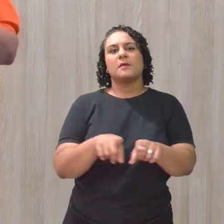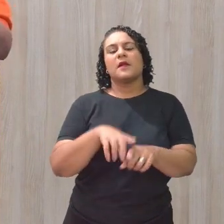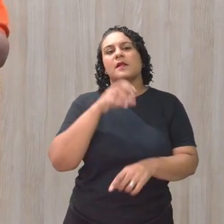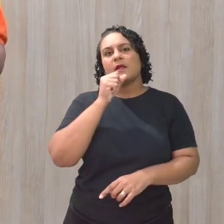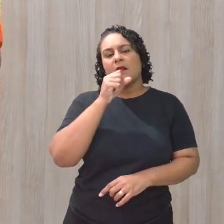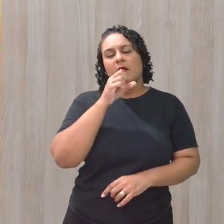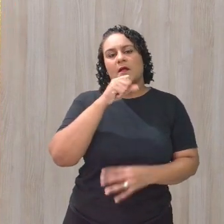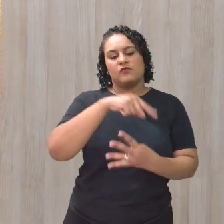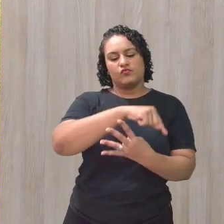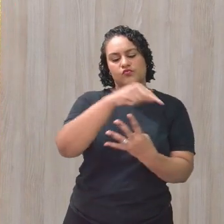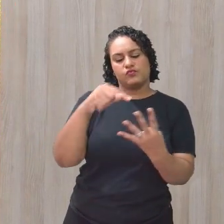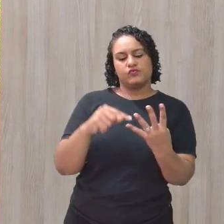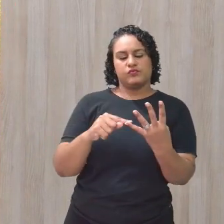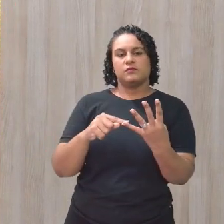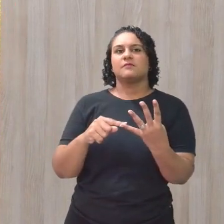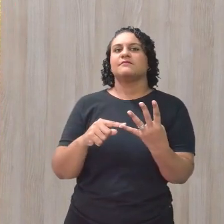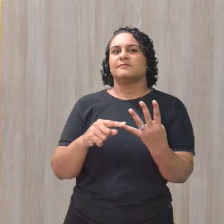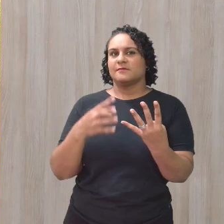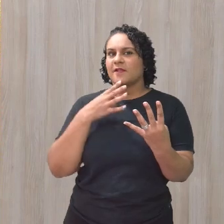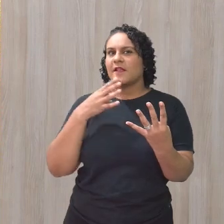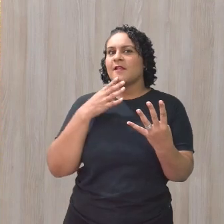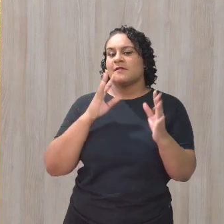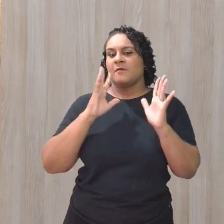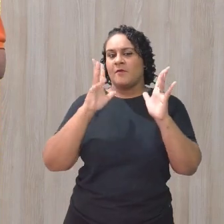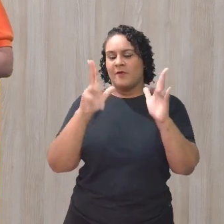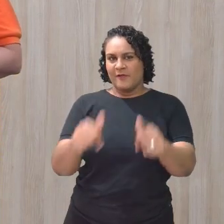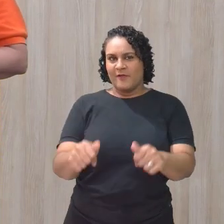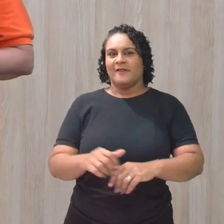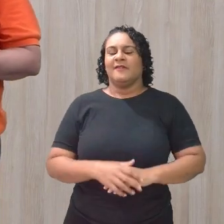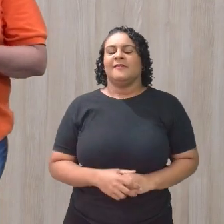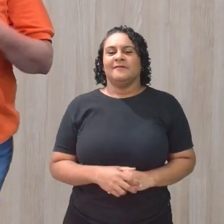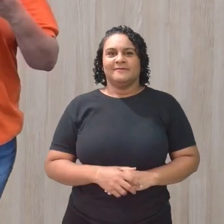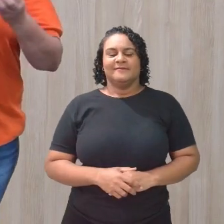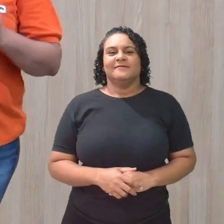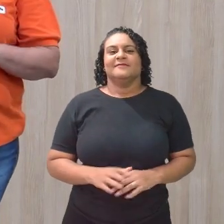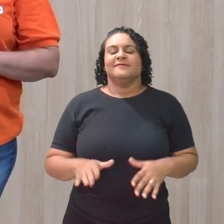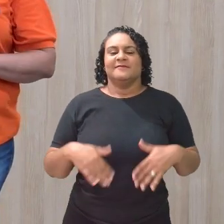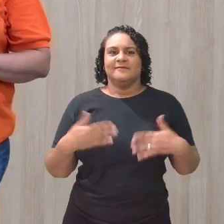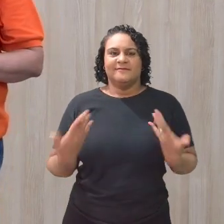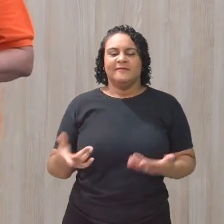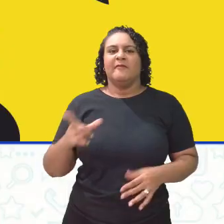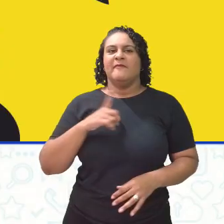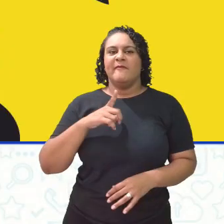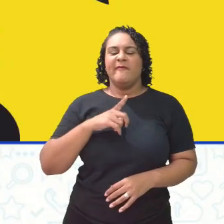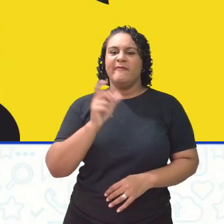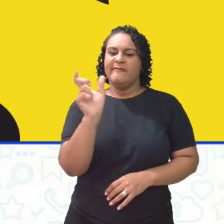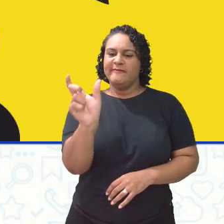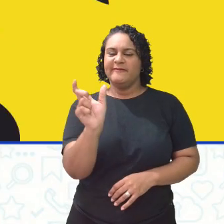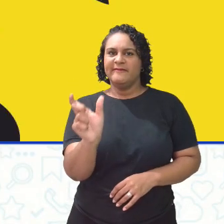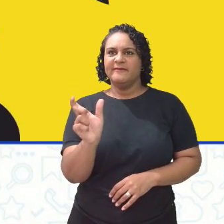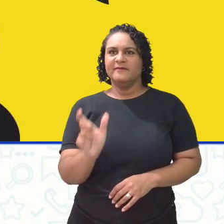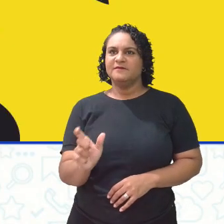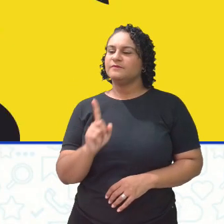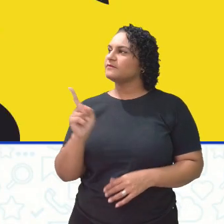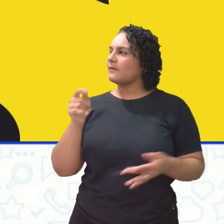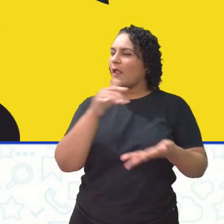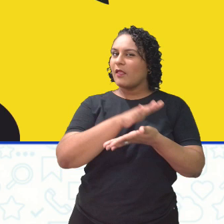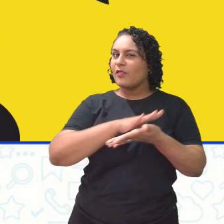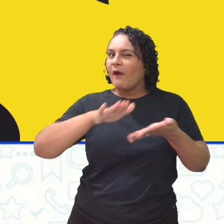da mexerica, não é? Conhecida por todos nós. Então, temos essas expressões aí, suave na